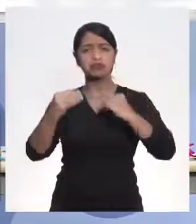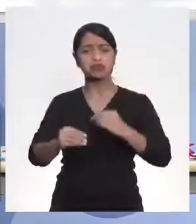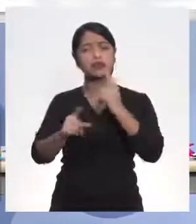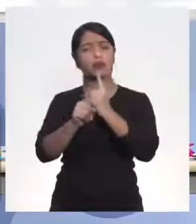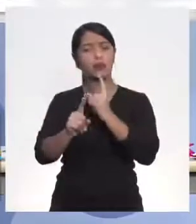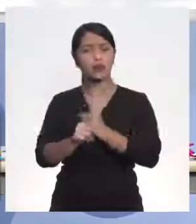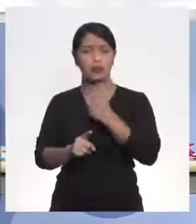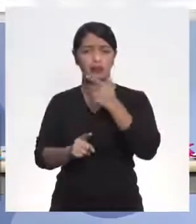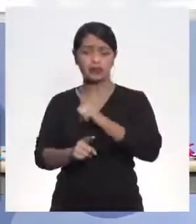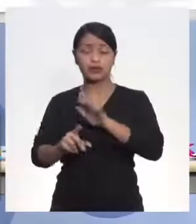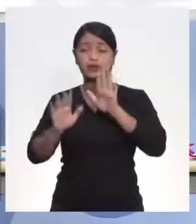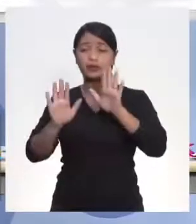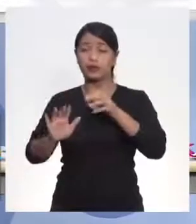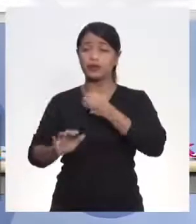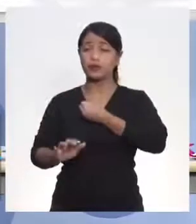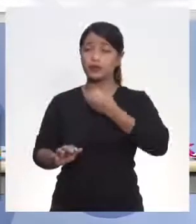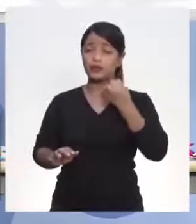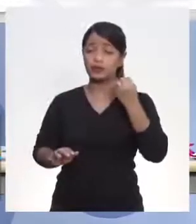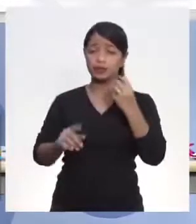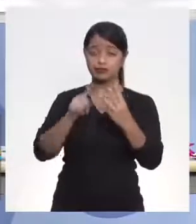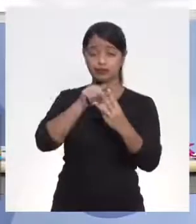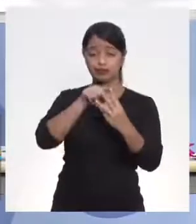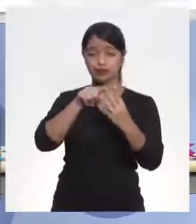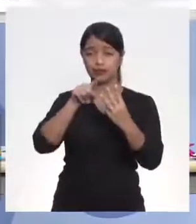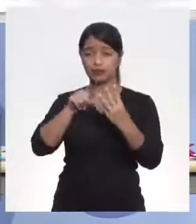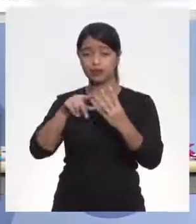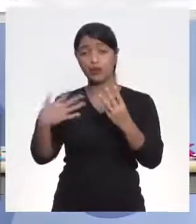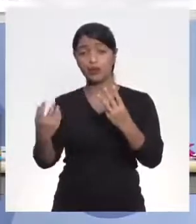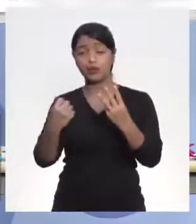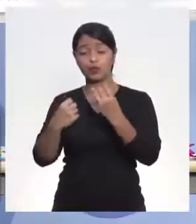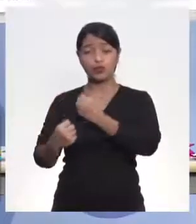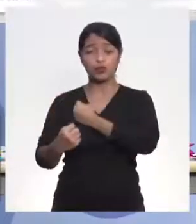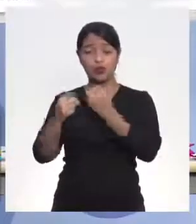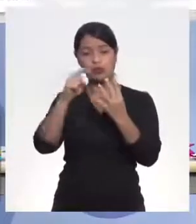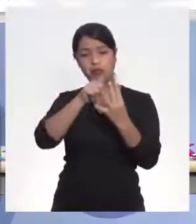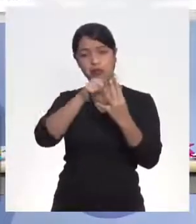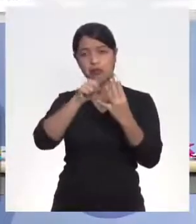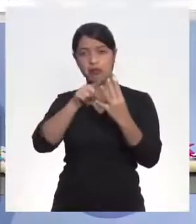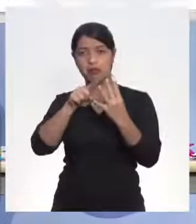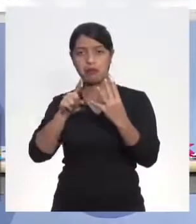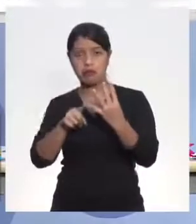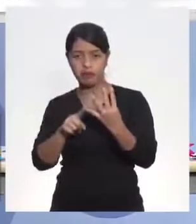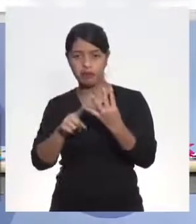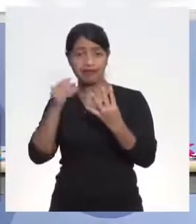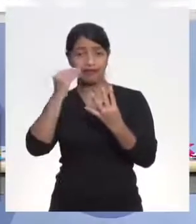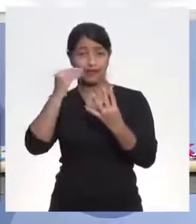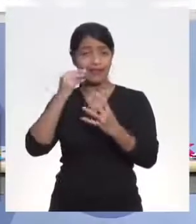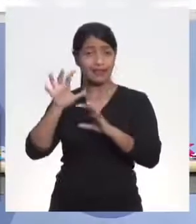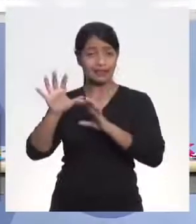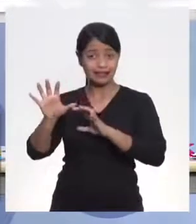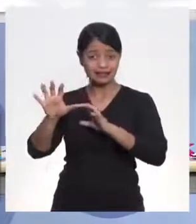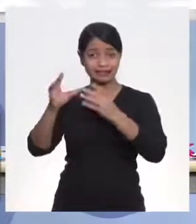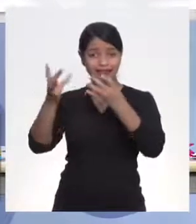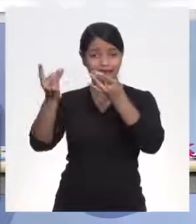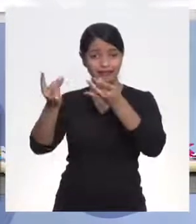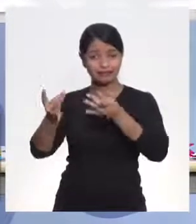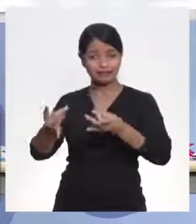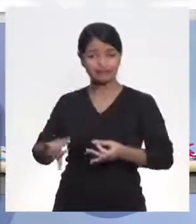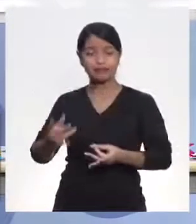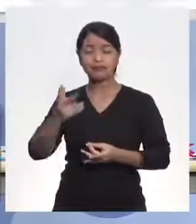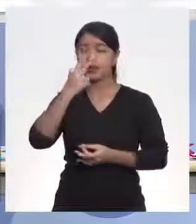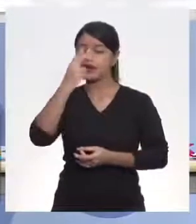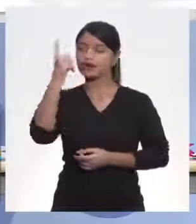gente tem 3 ou mais valores, dependendo de quais são, fazer por essa descrição completa, ela pode ser um pouco